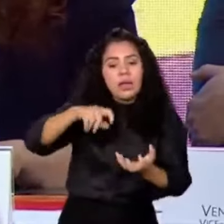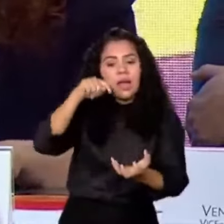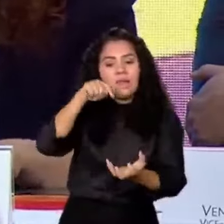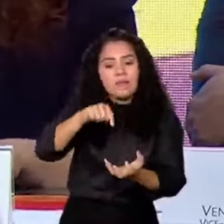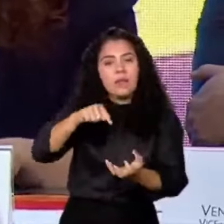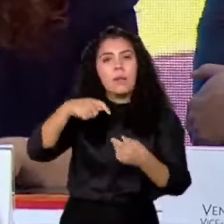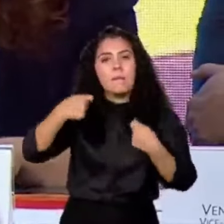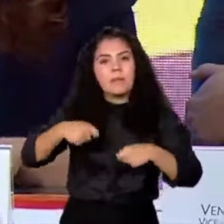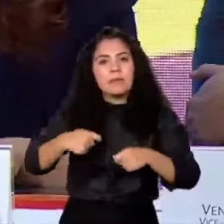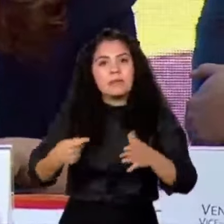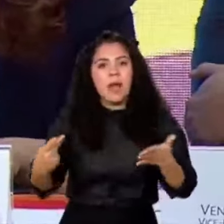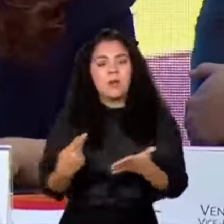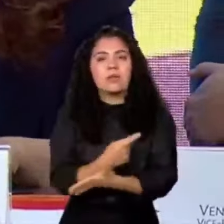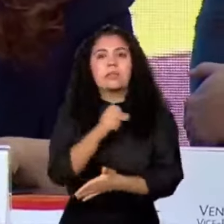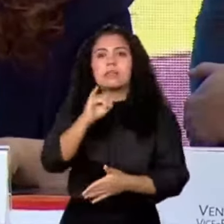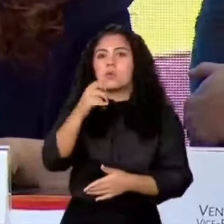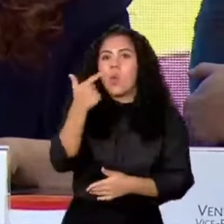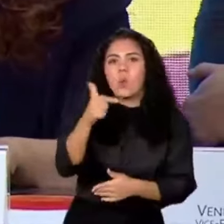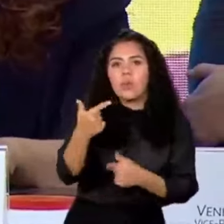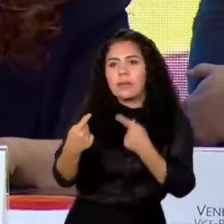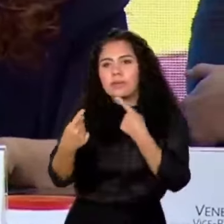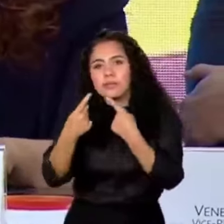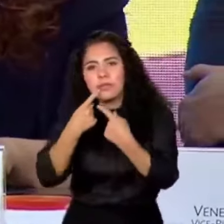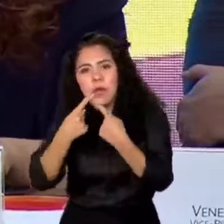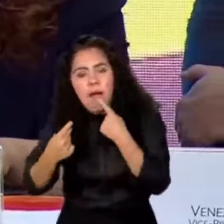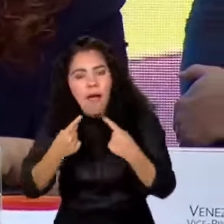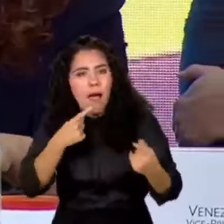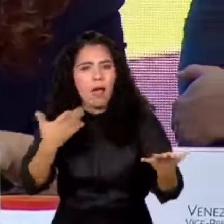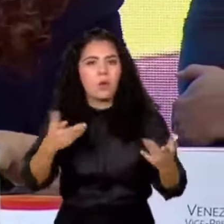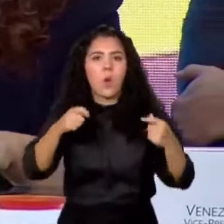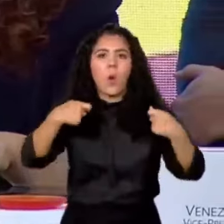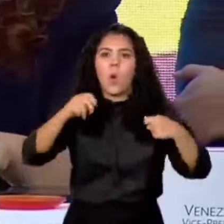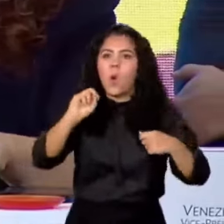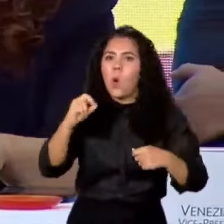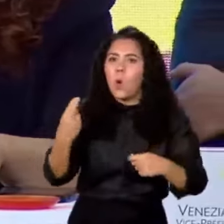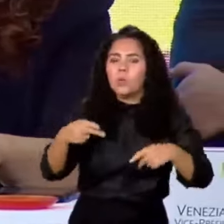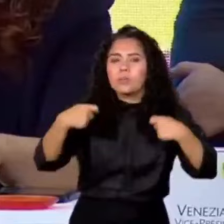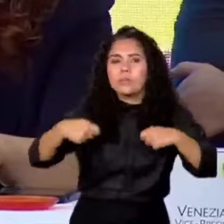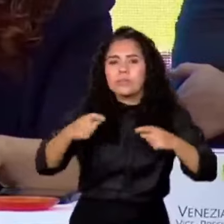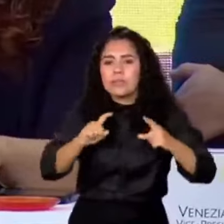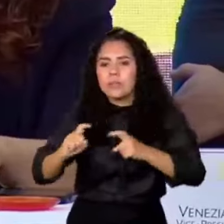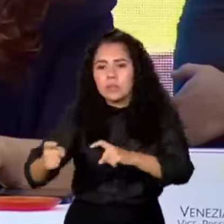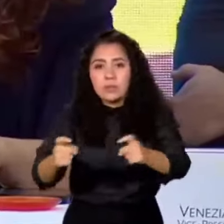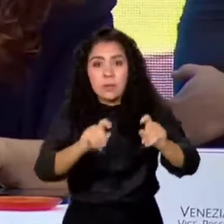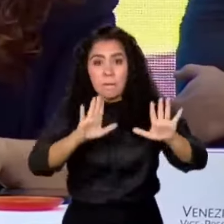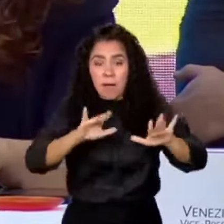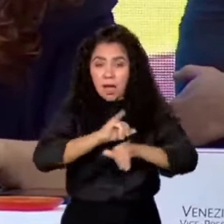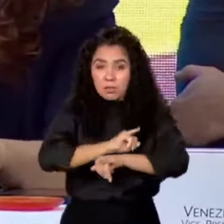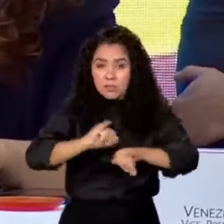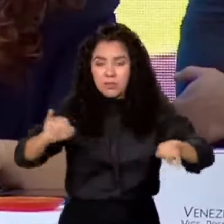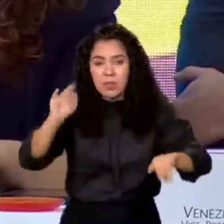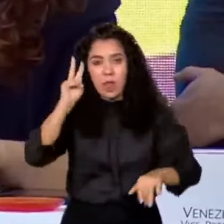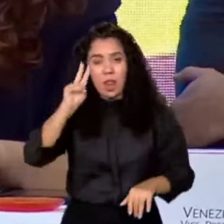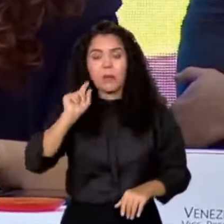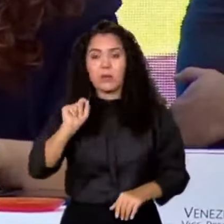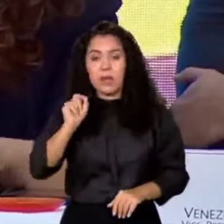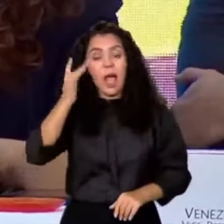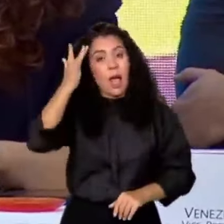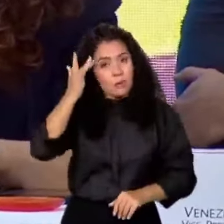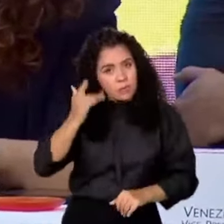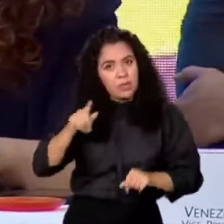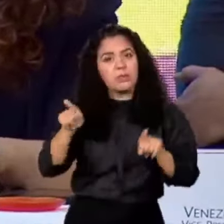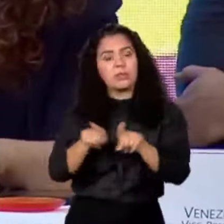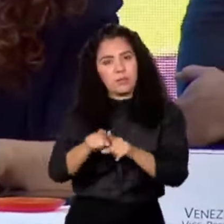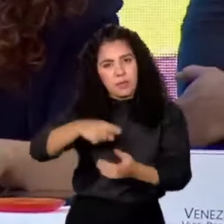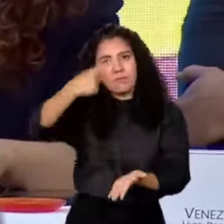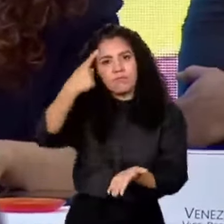mais condições de debater ou discutir qualquer... Quero lembrar que amanhã terá uma reunião com os